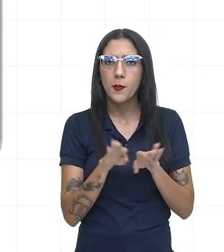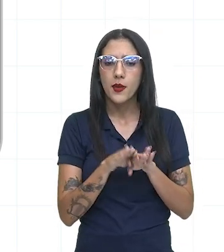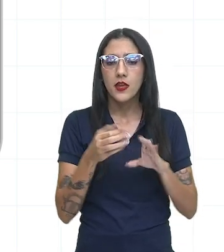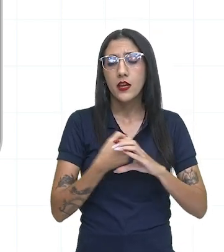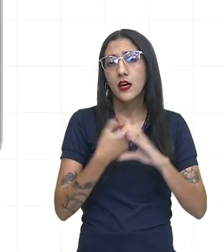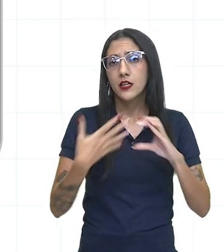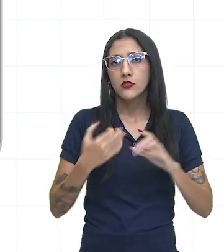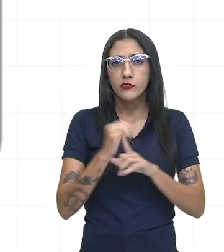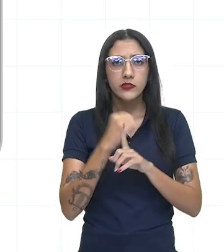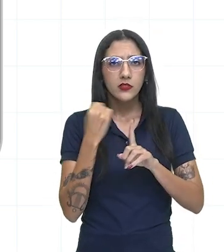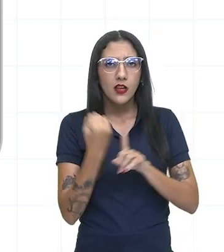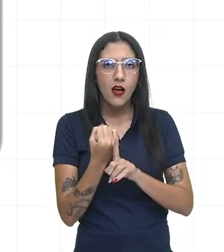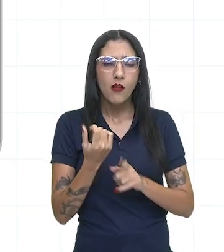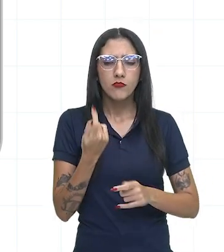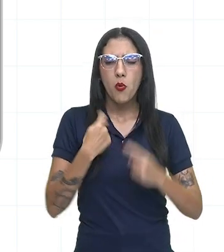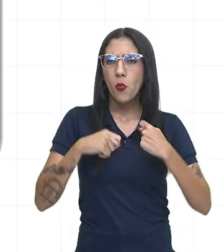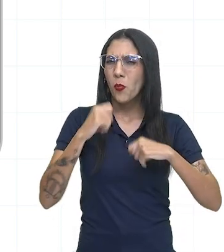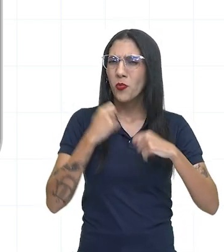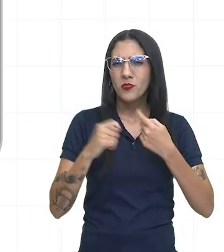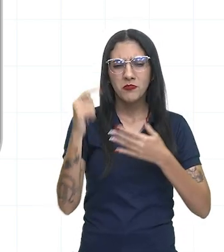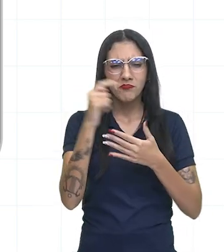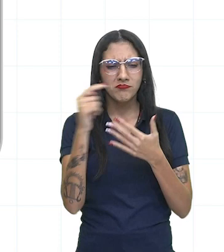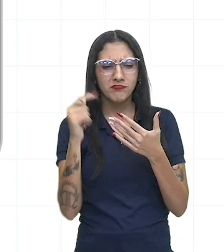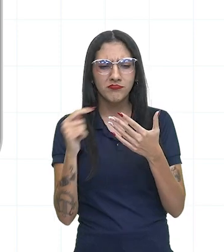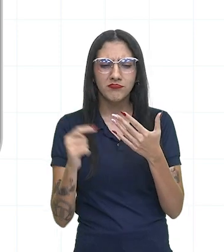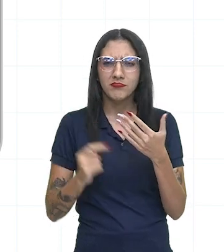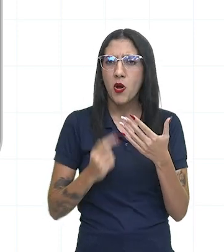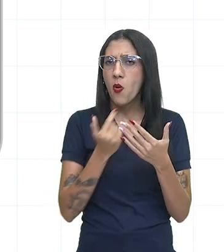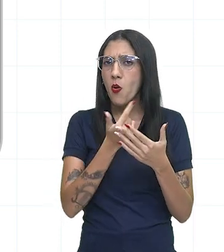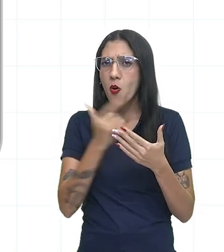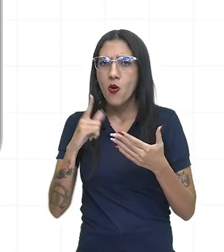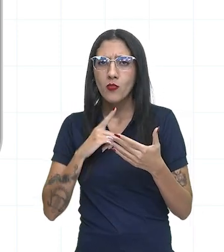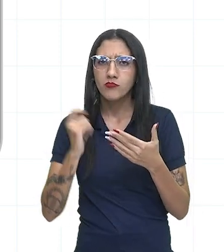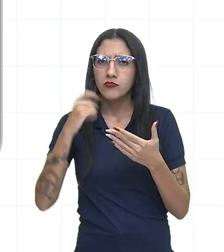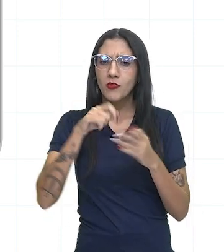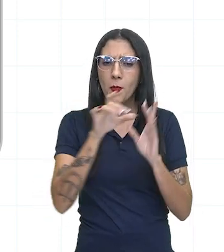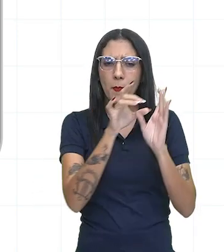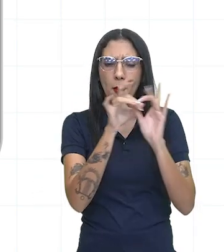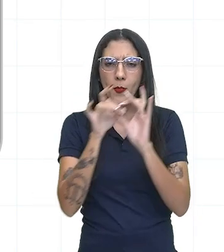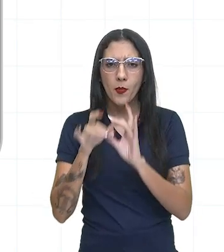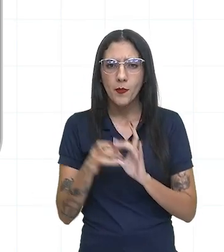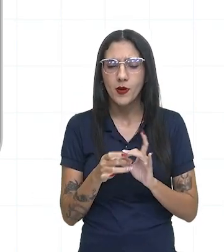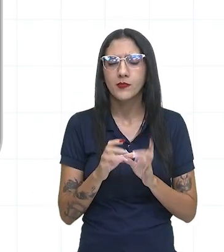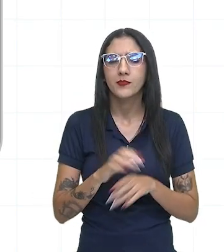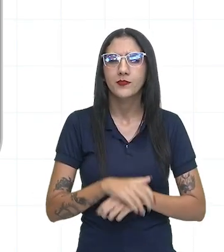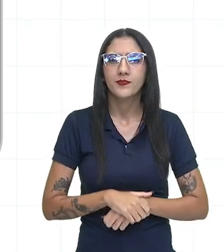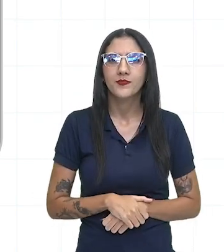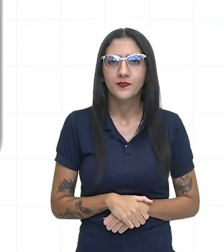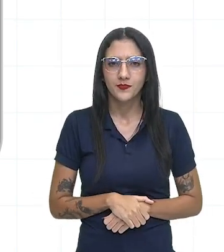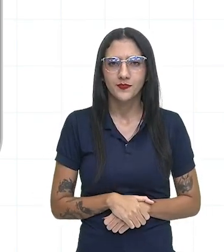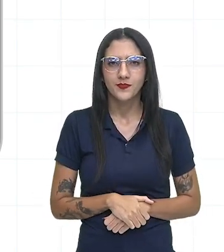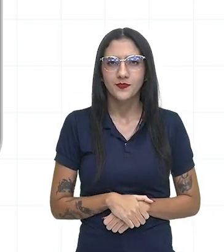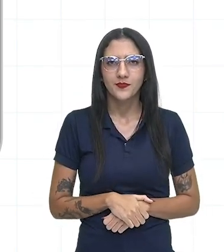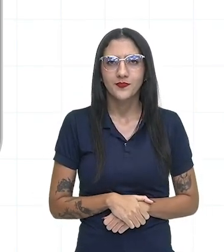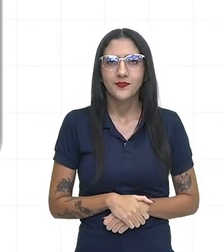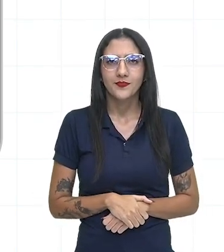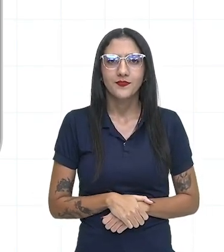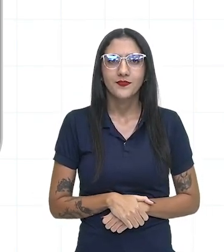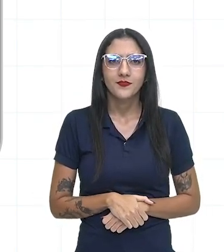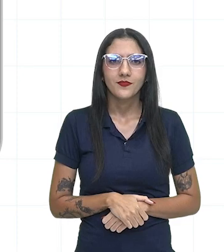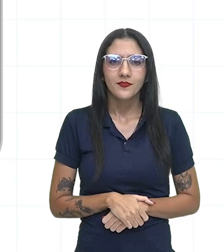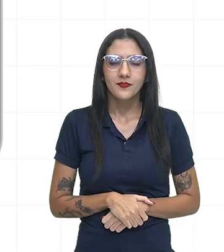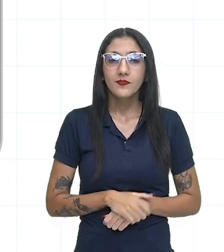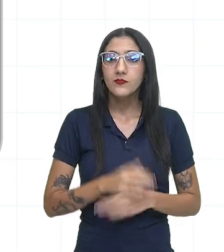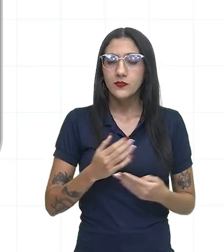sociais, econômicos e muitos outros para explicar essa relação. Nós também temos